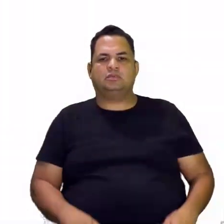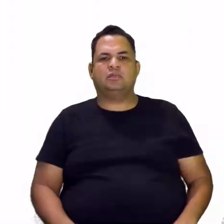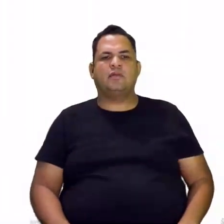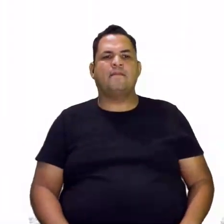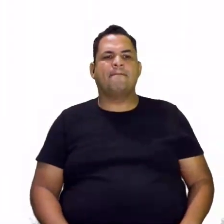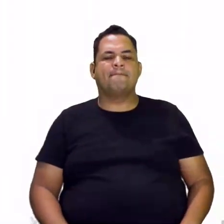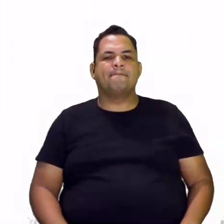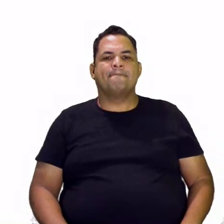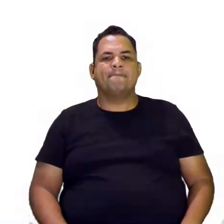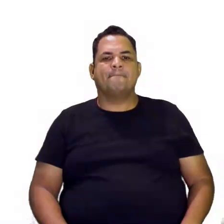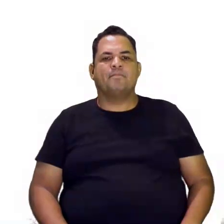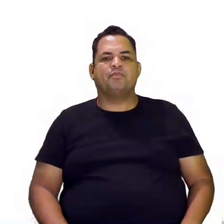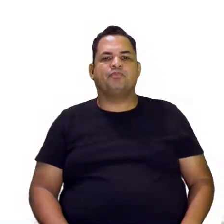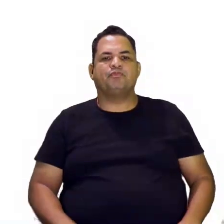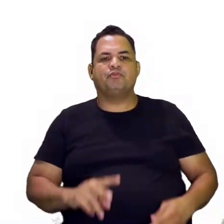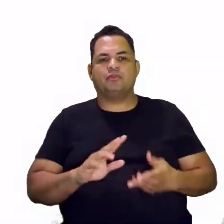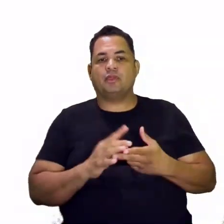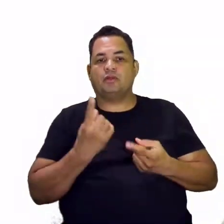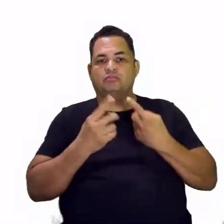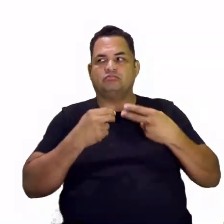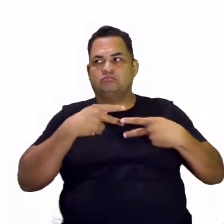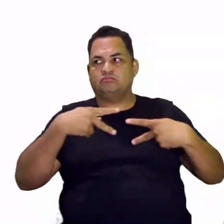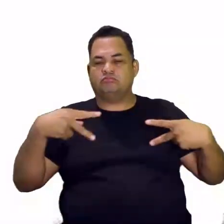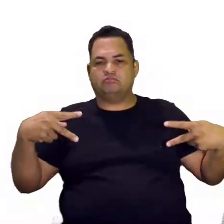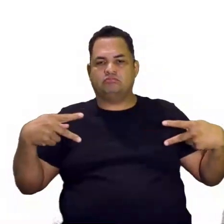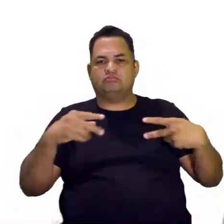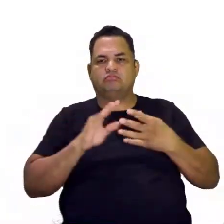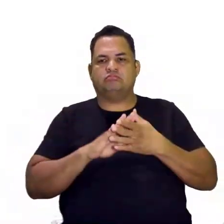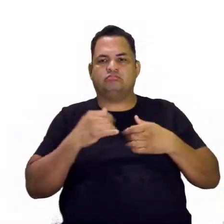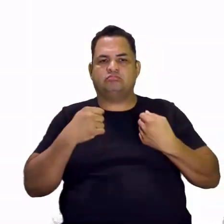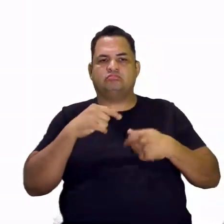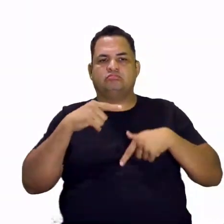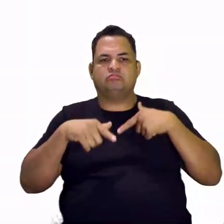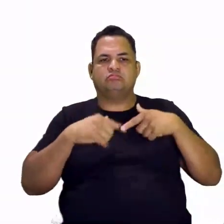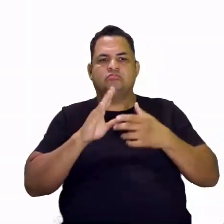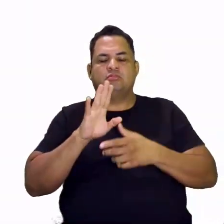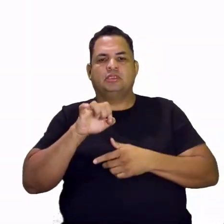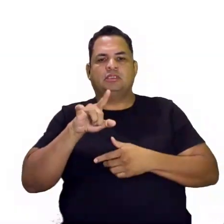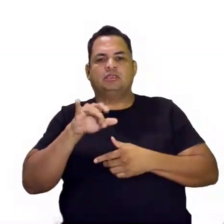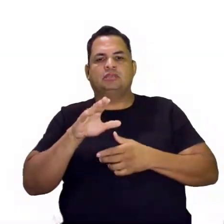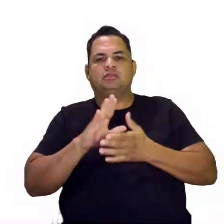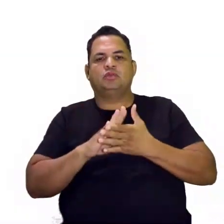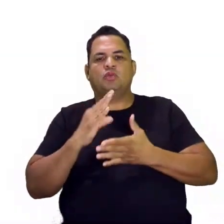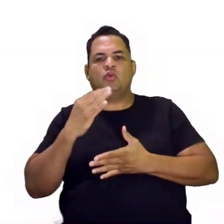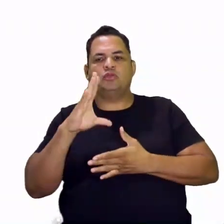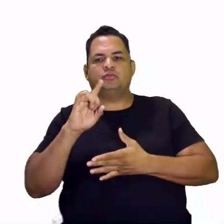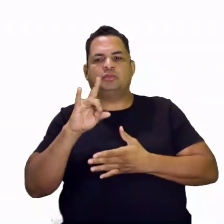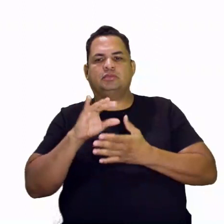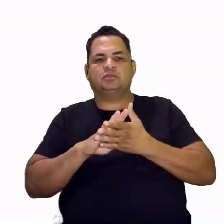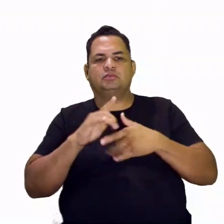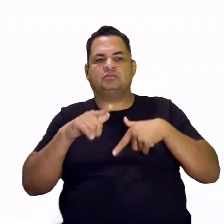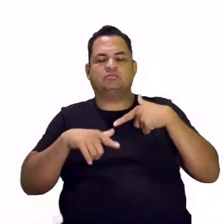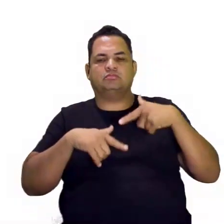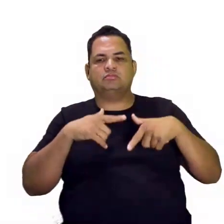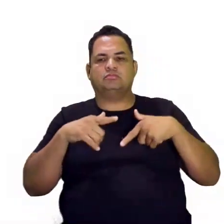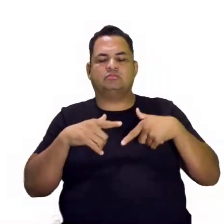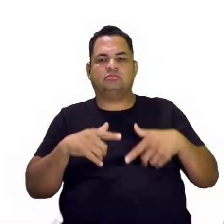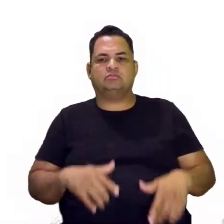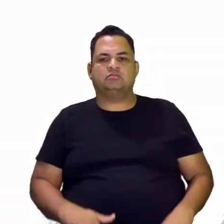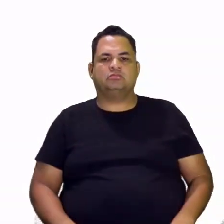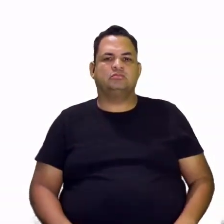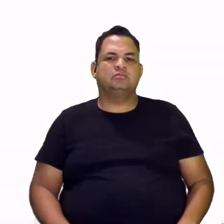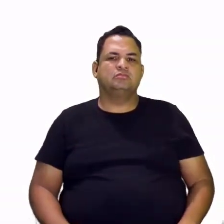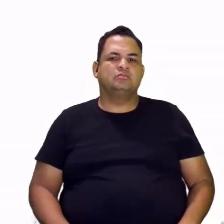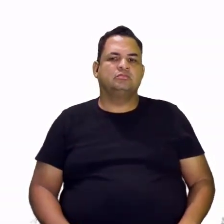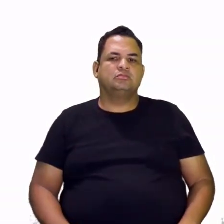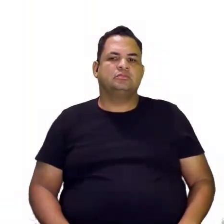importante. Algumas das proteínas necessárias à fabricação das mitocôndrias e dos cloroplastos, olha só que